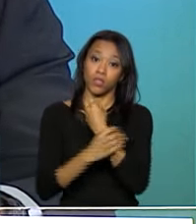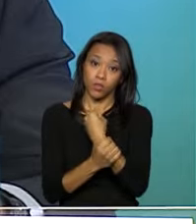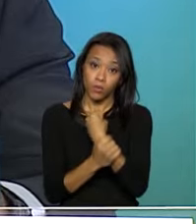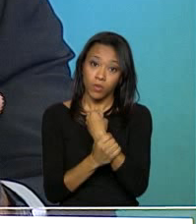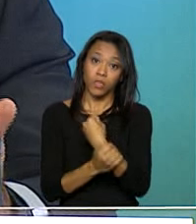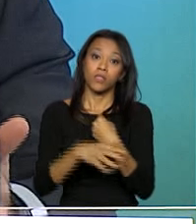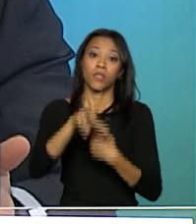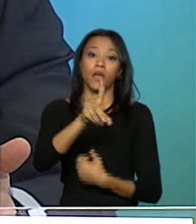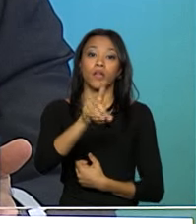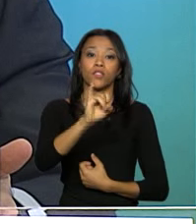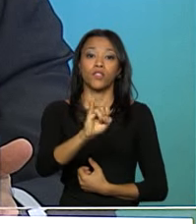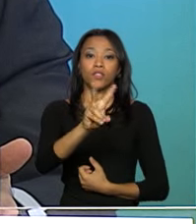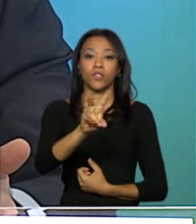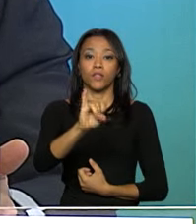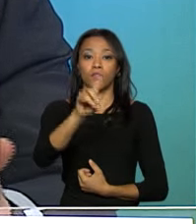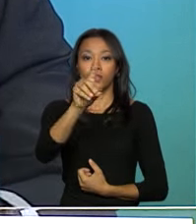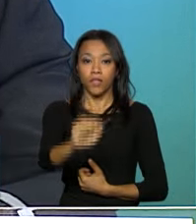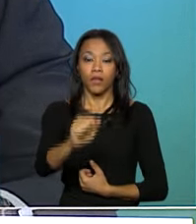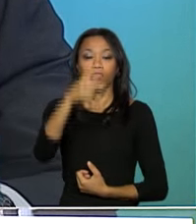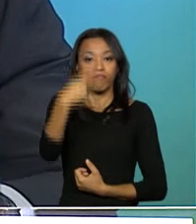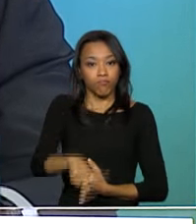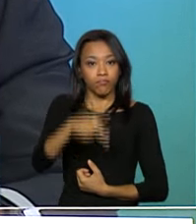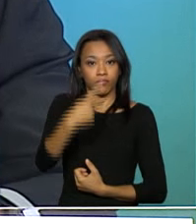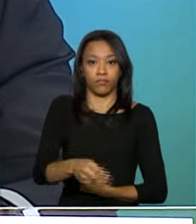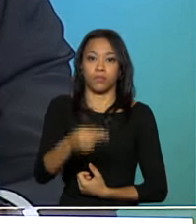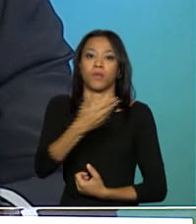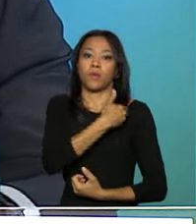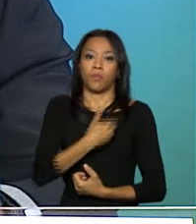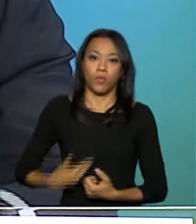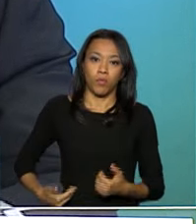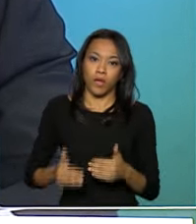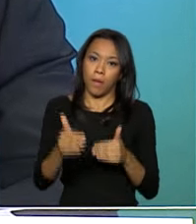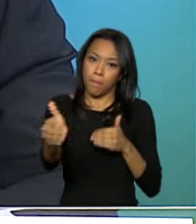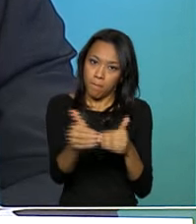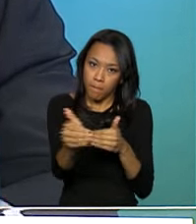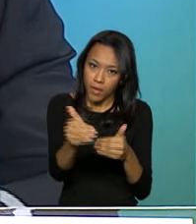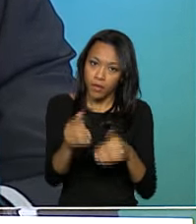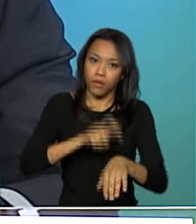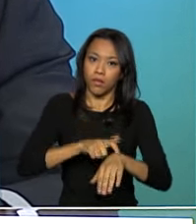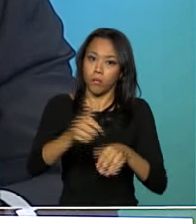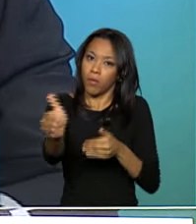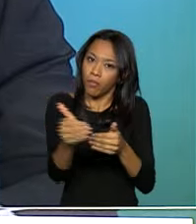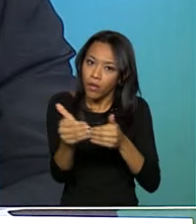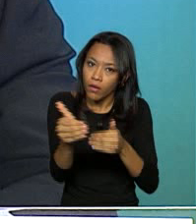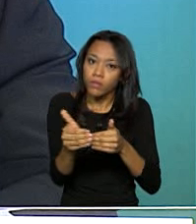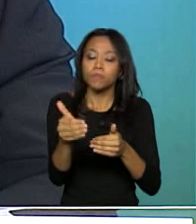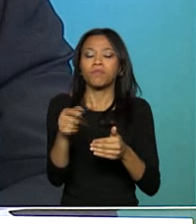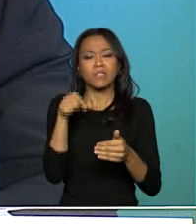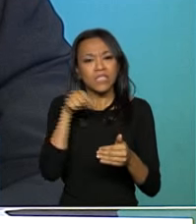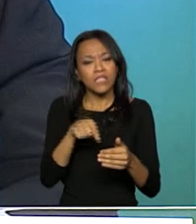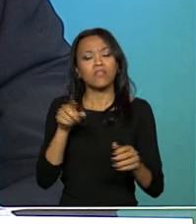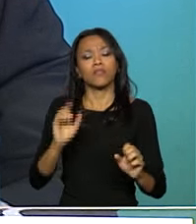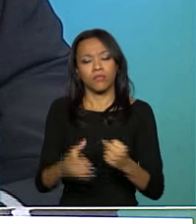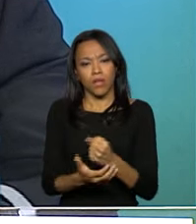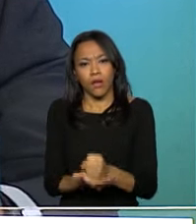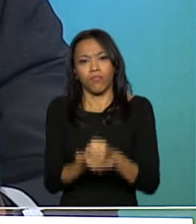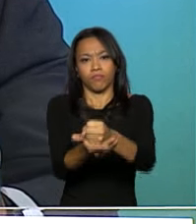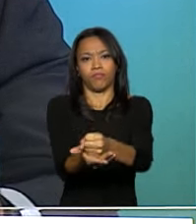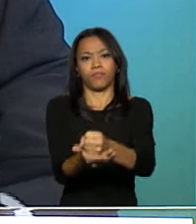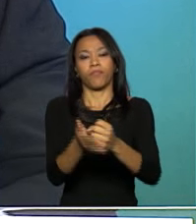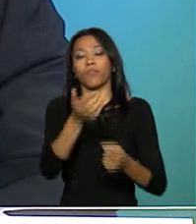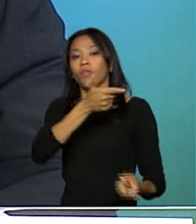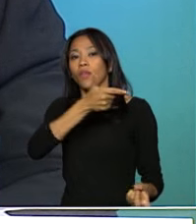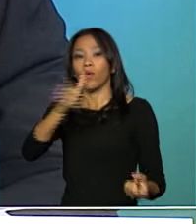dívida pública a Médio prazo essa esses dois pilares dão a a sustentação da estabilidade sobre